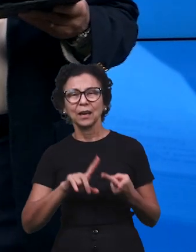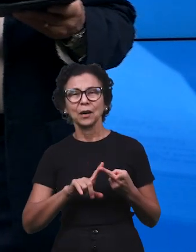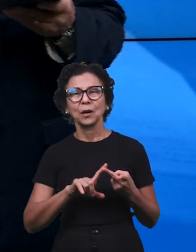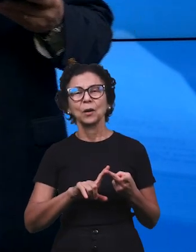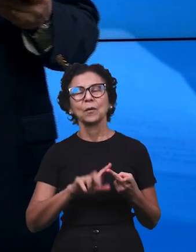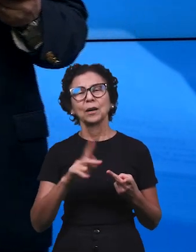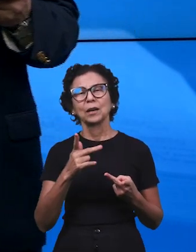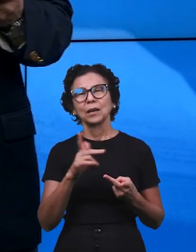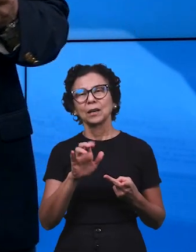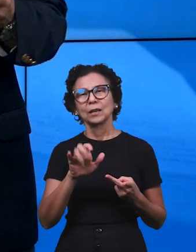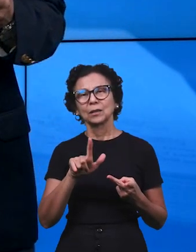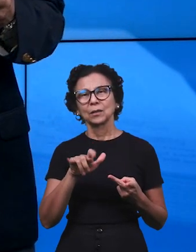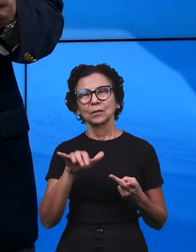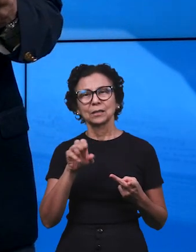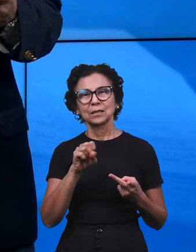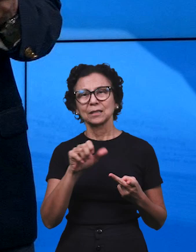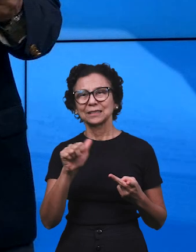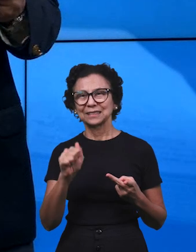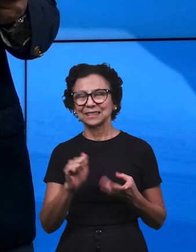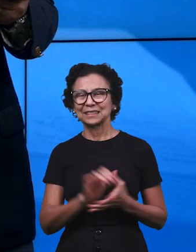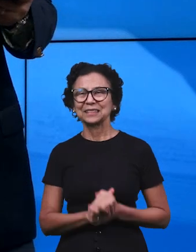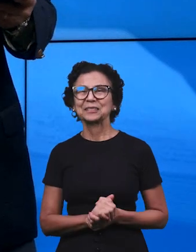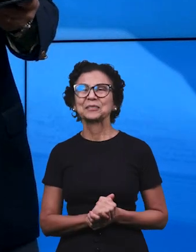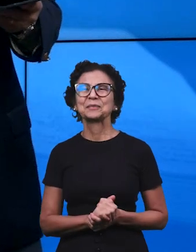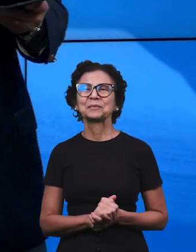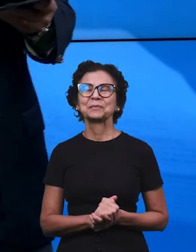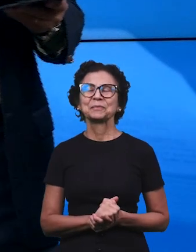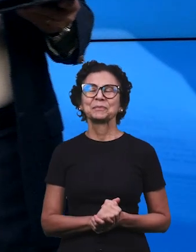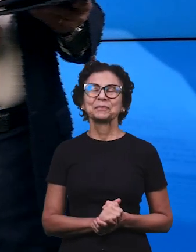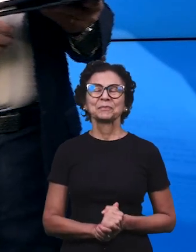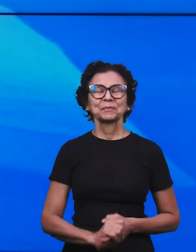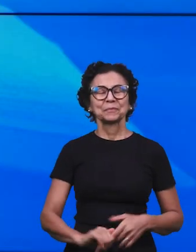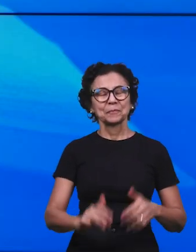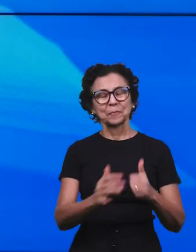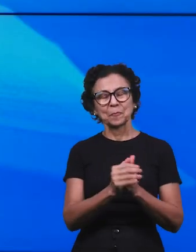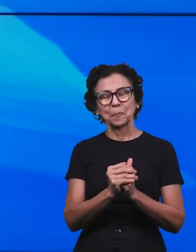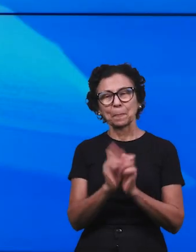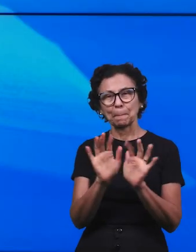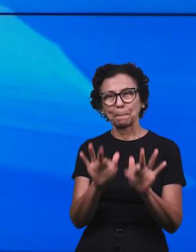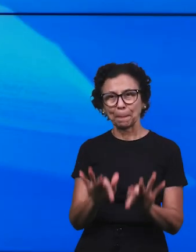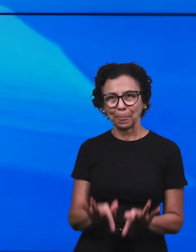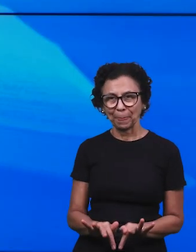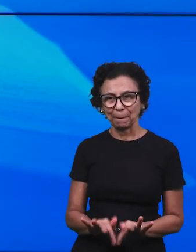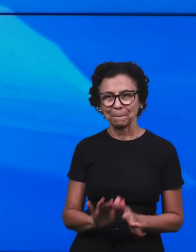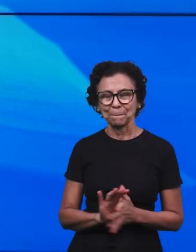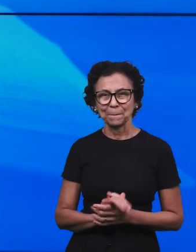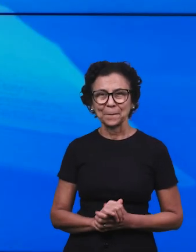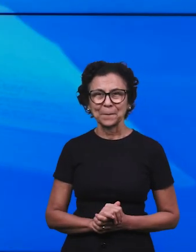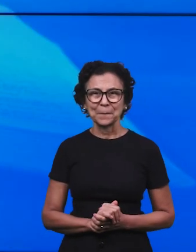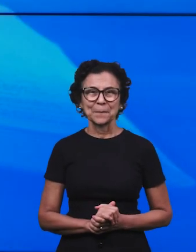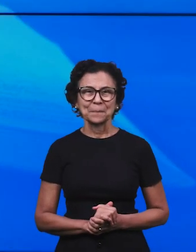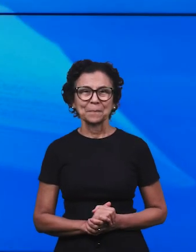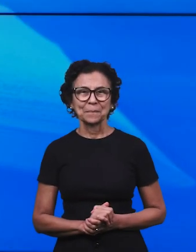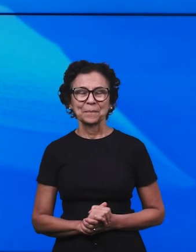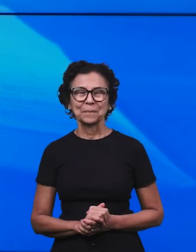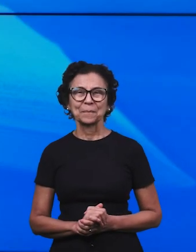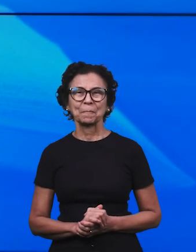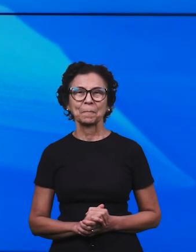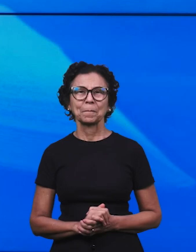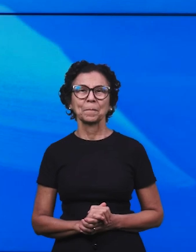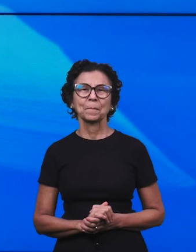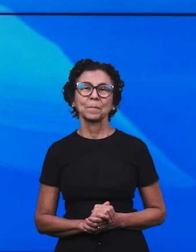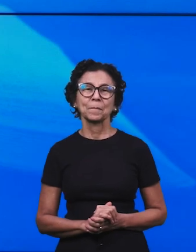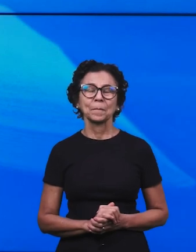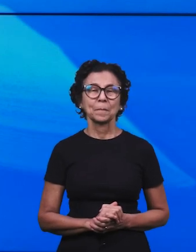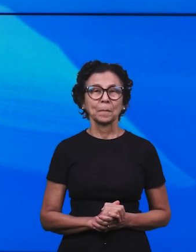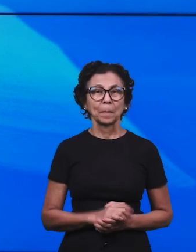Heloísa participando da nossa Escola Bíblica Dominical. Glória a Jesus. Amém, irmãos? Assim chegamos ao final dessa primeira parte da Escola Bíblica,